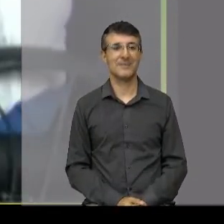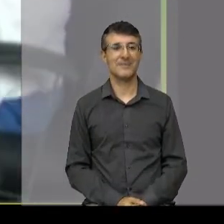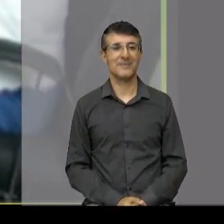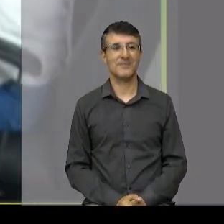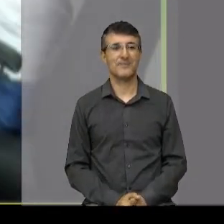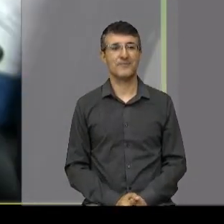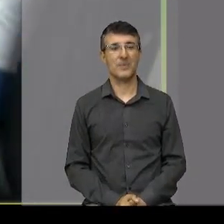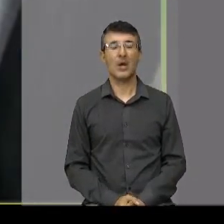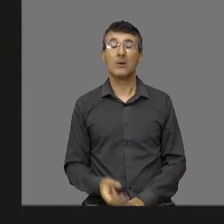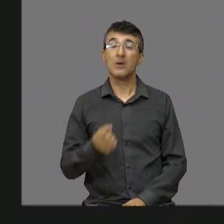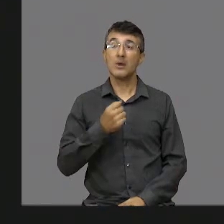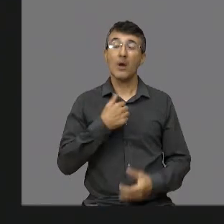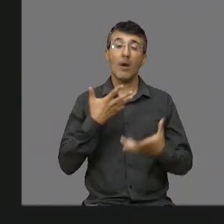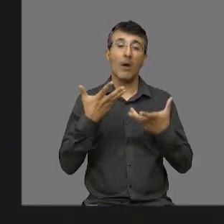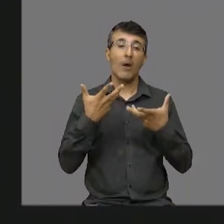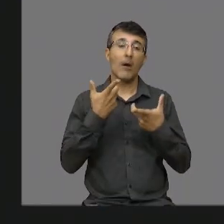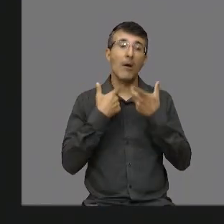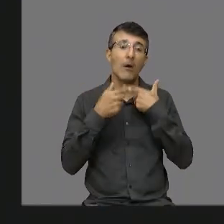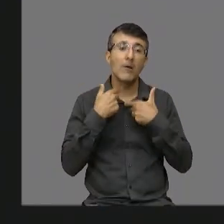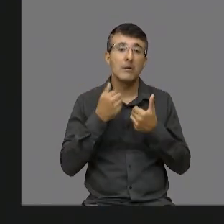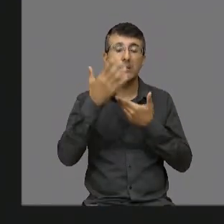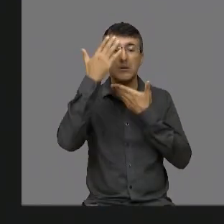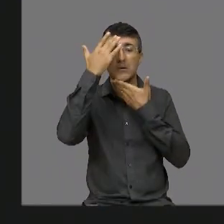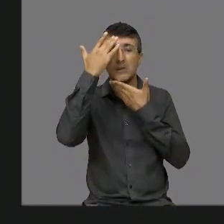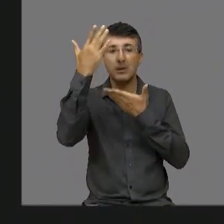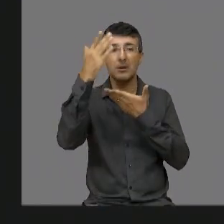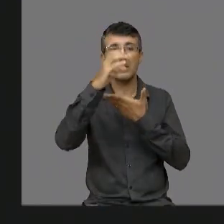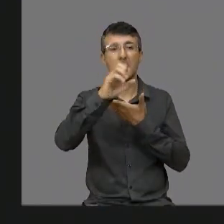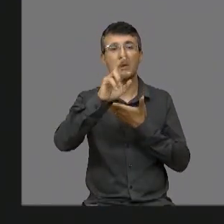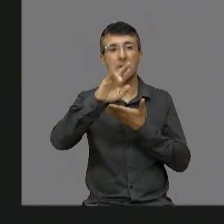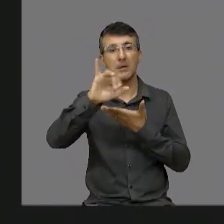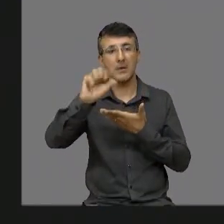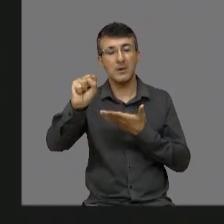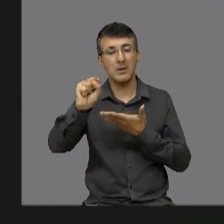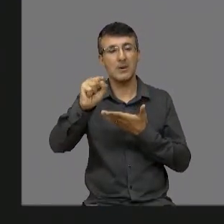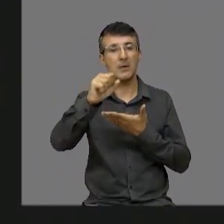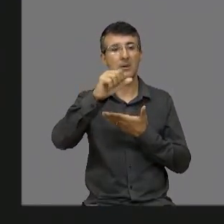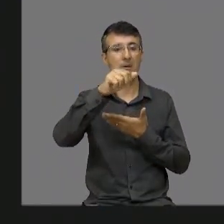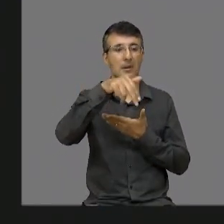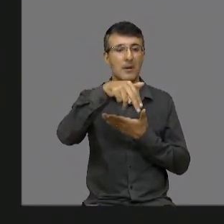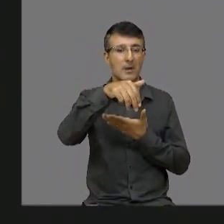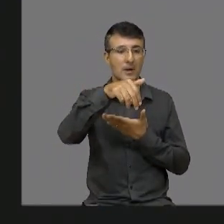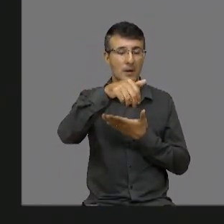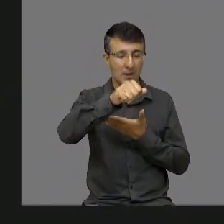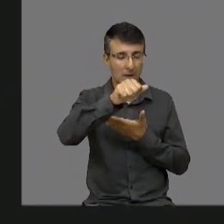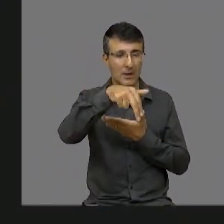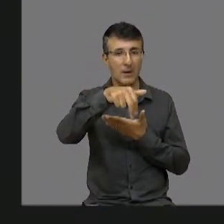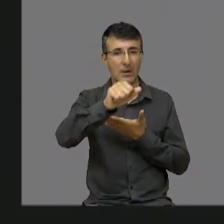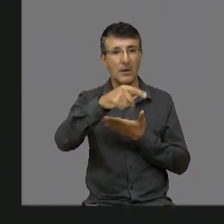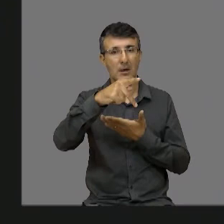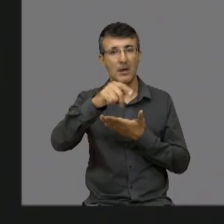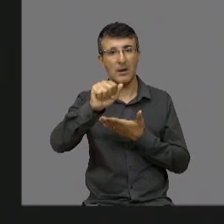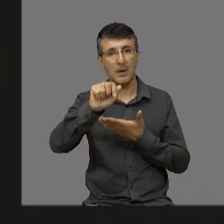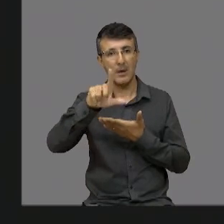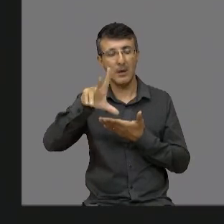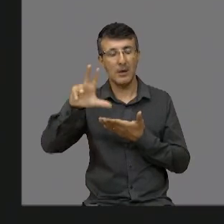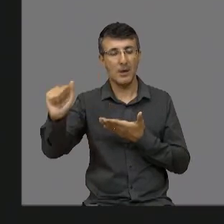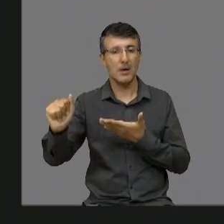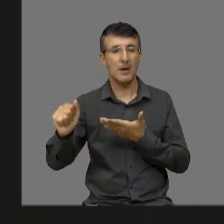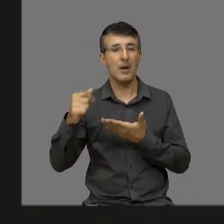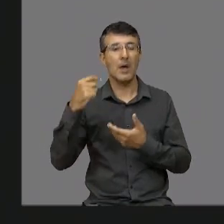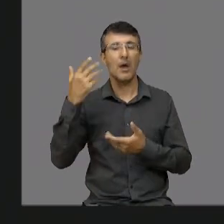Bom, eu quero agradecer, né, a Cris, a doutora Ana Paula. Eu fiz parte do Conselho da Mulher aqui de São